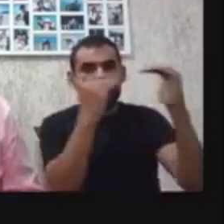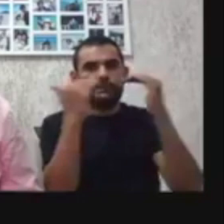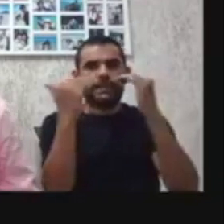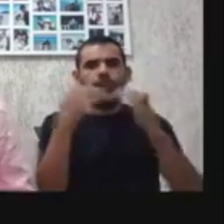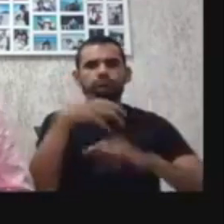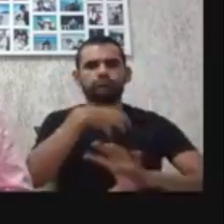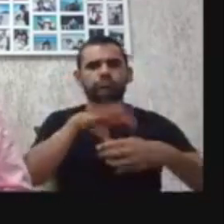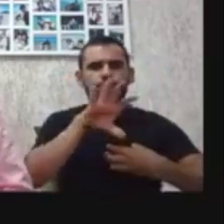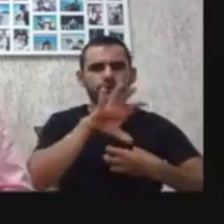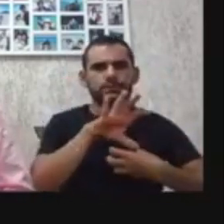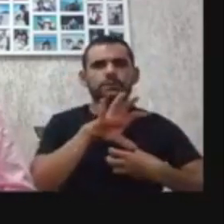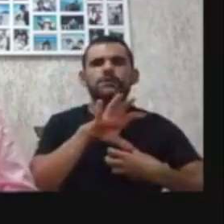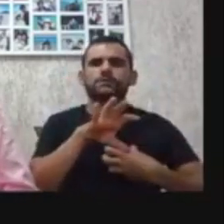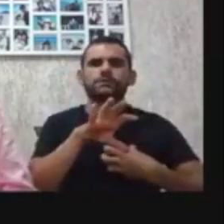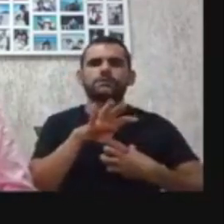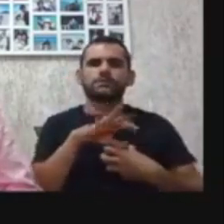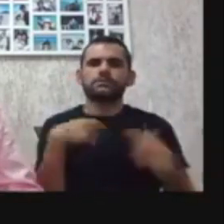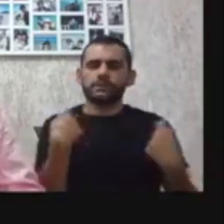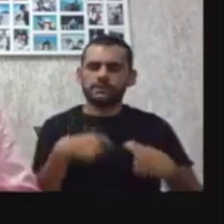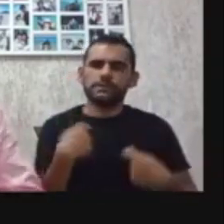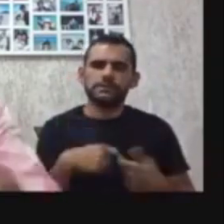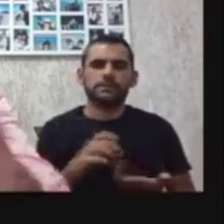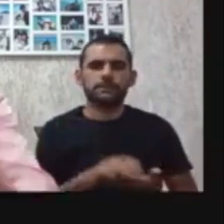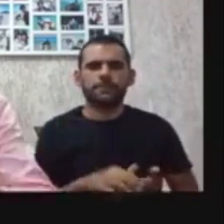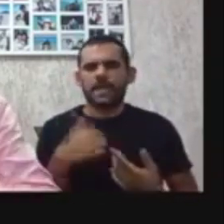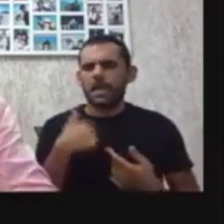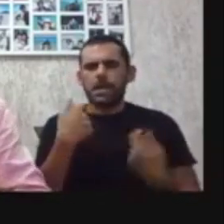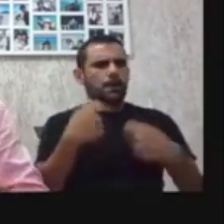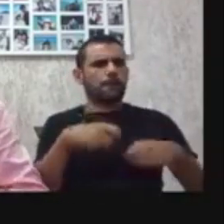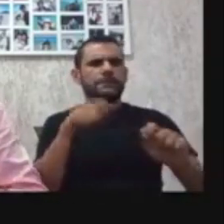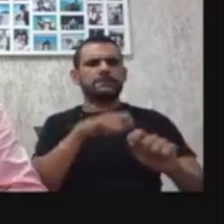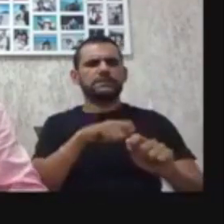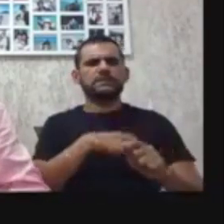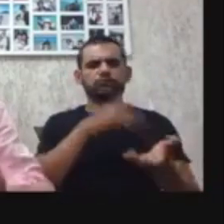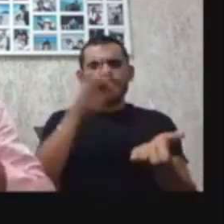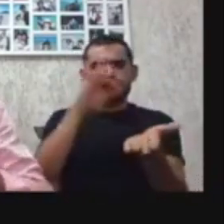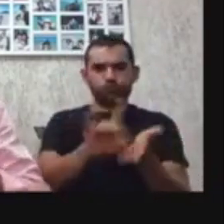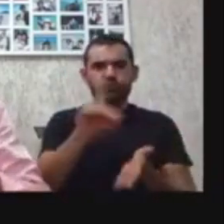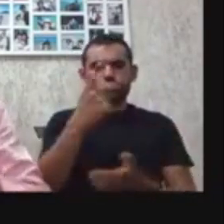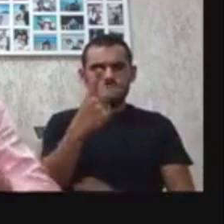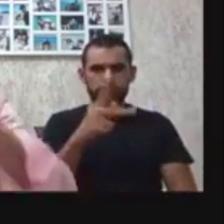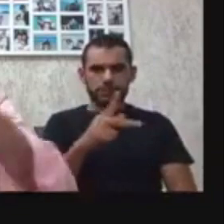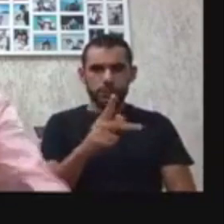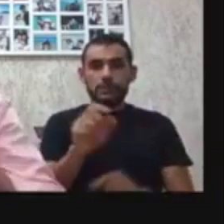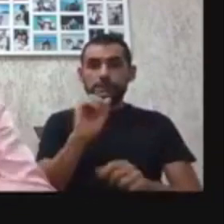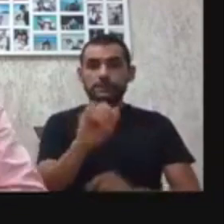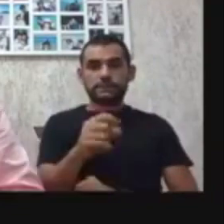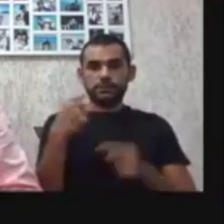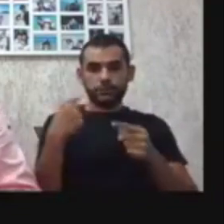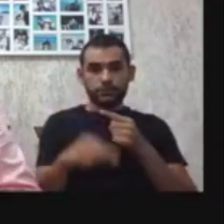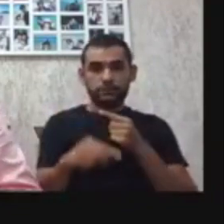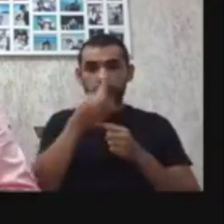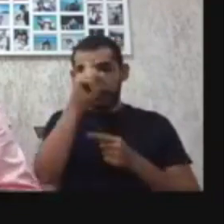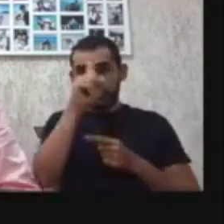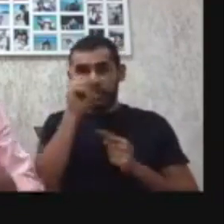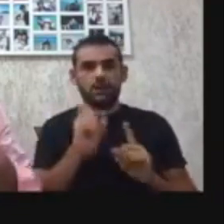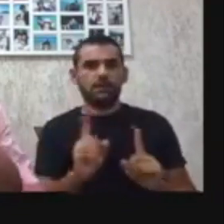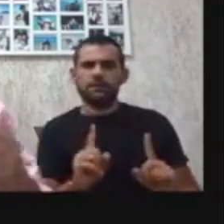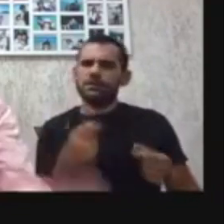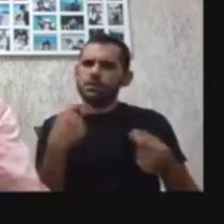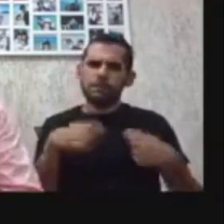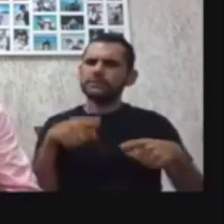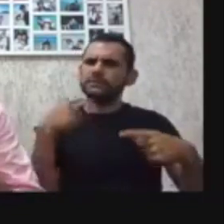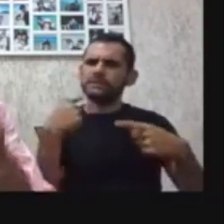outro, se colocar no lugar do outro. Eu não preciso ser seu inimigo, Adriano, se eu divergir de você em alguma ideia.